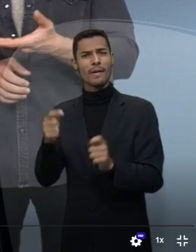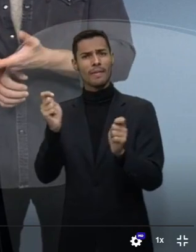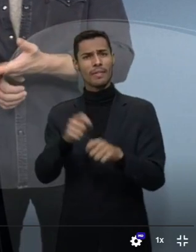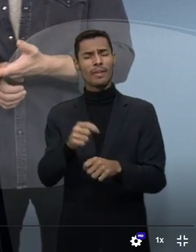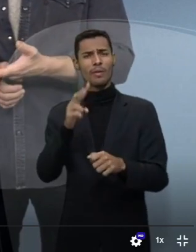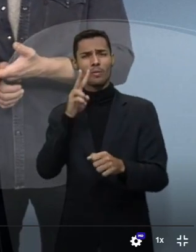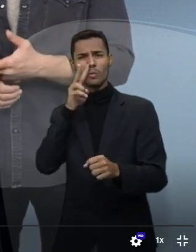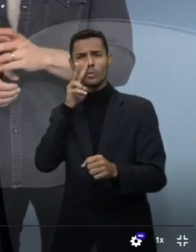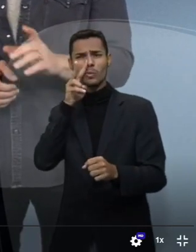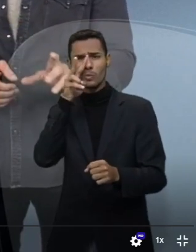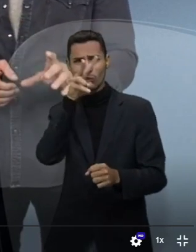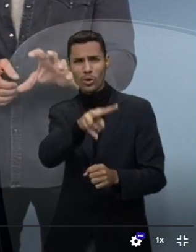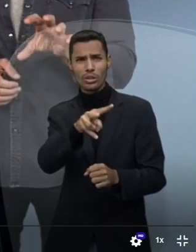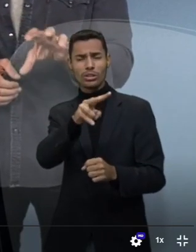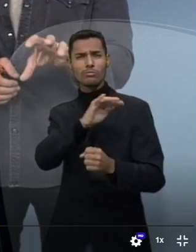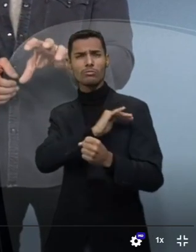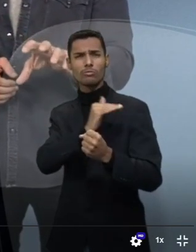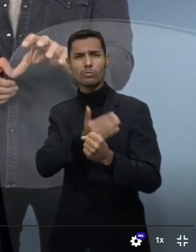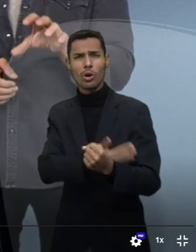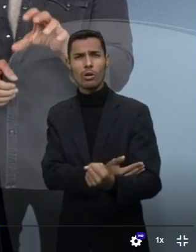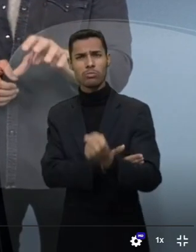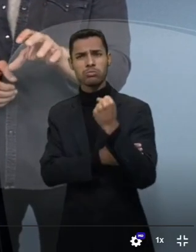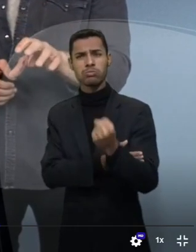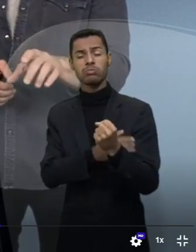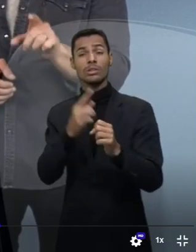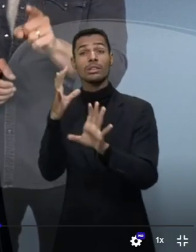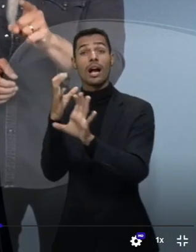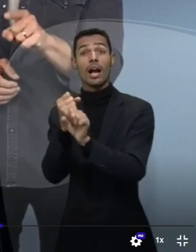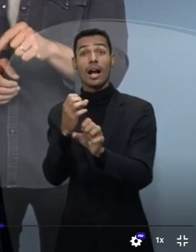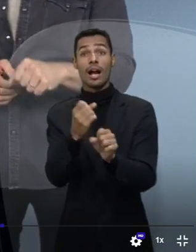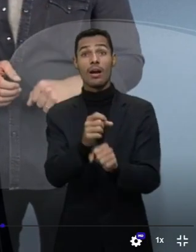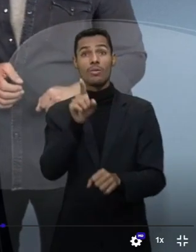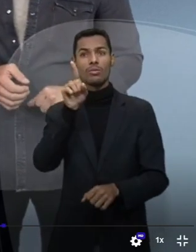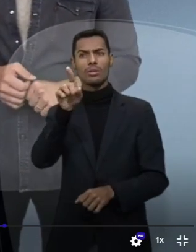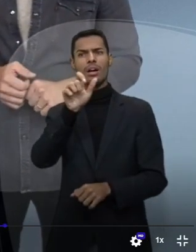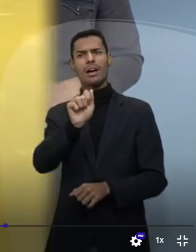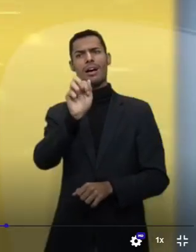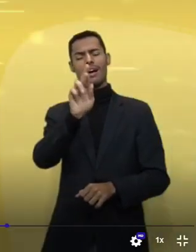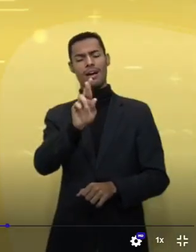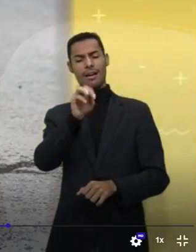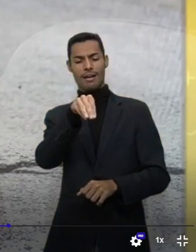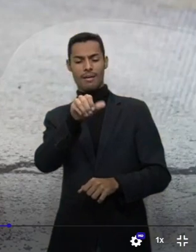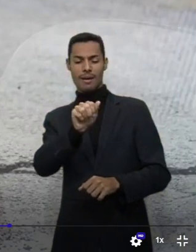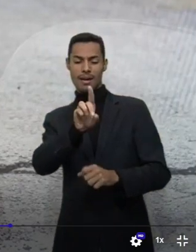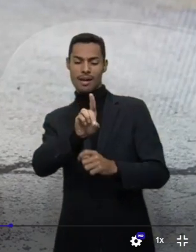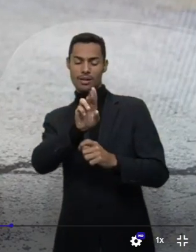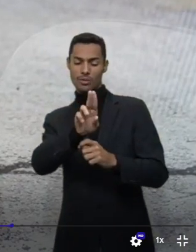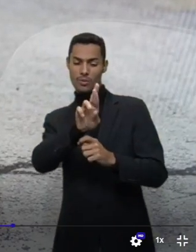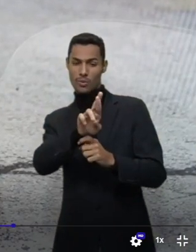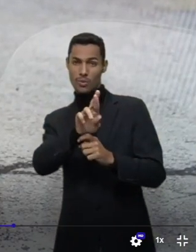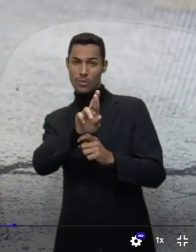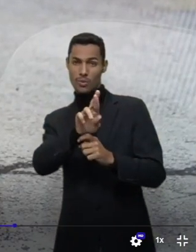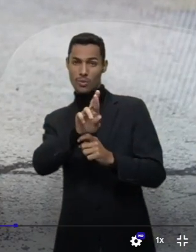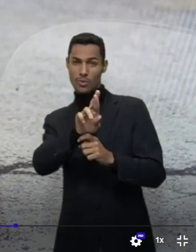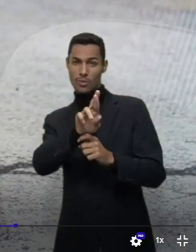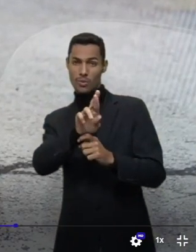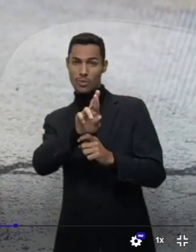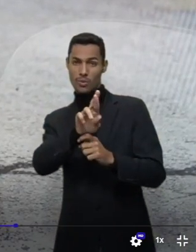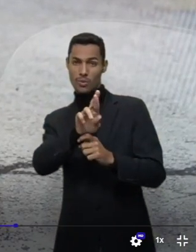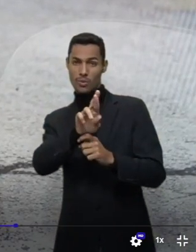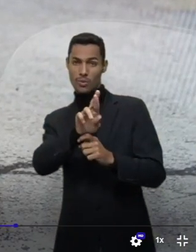de esforço cortante, é feito o cálculo de armadura transversal. Além desses esforços,